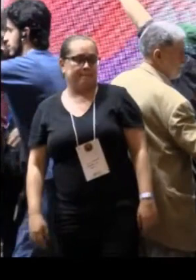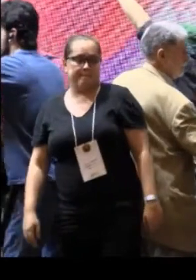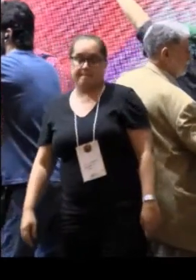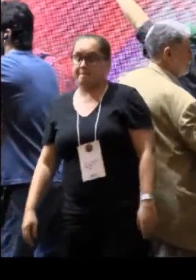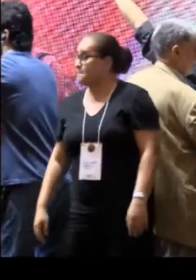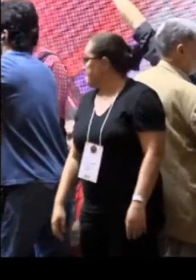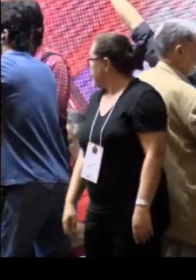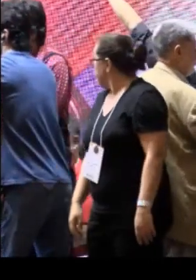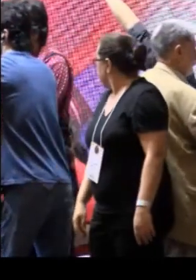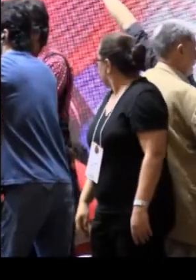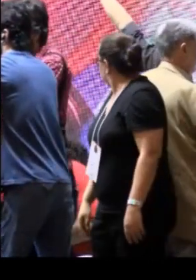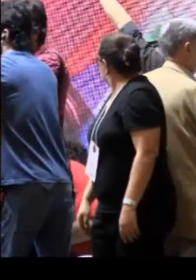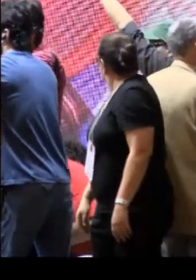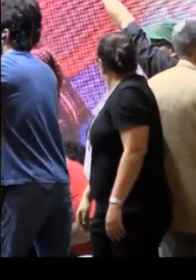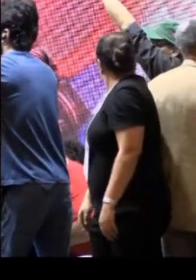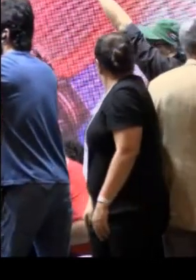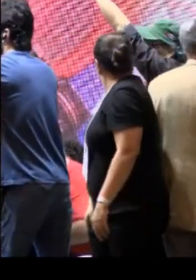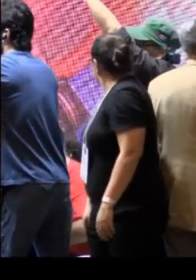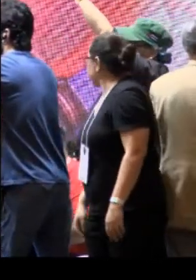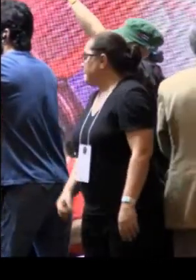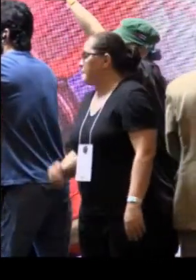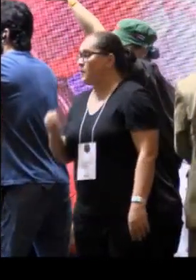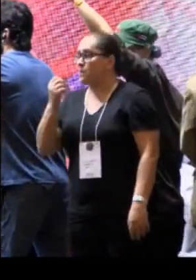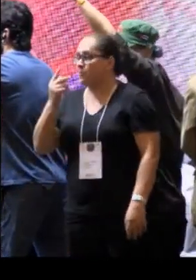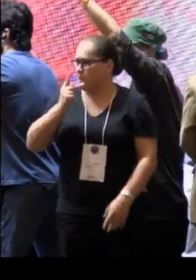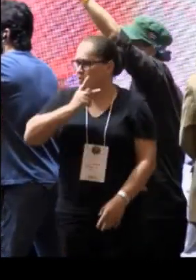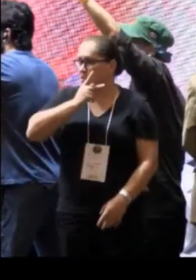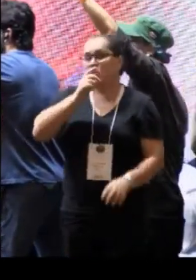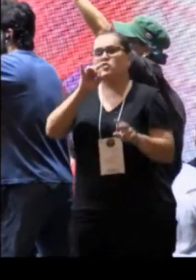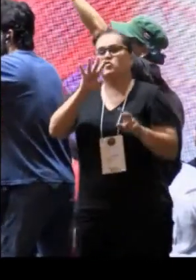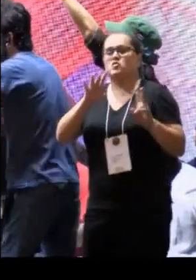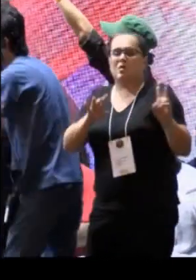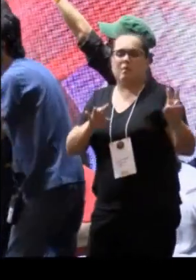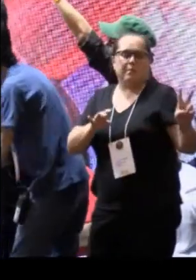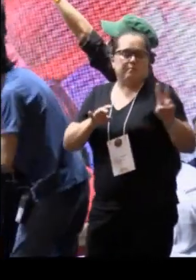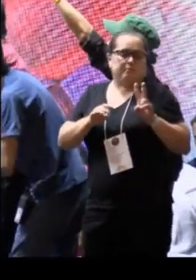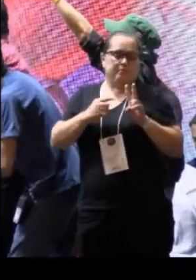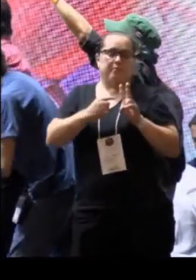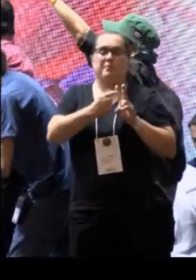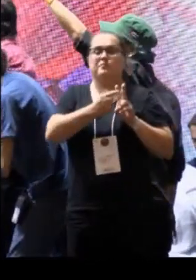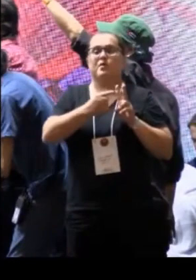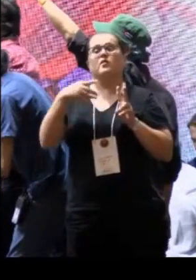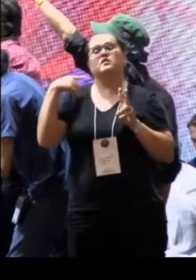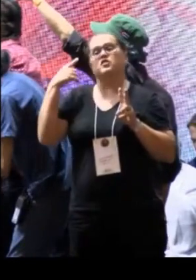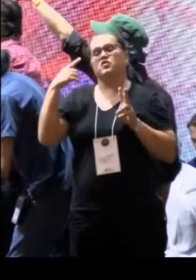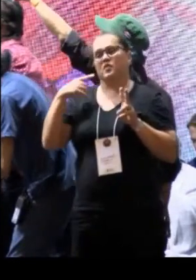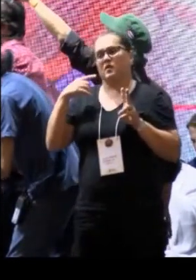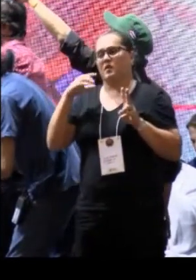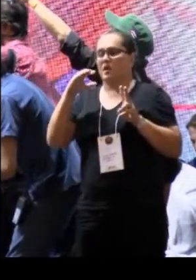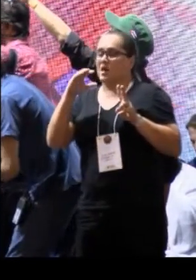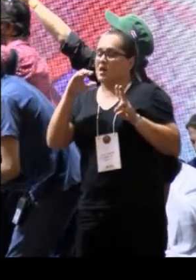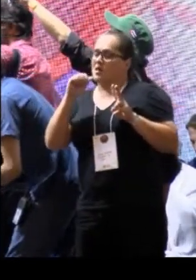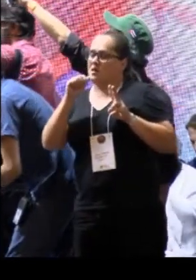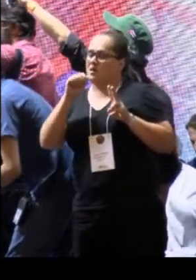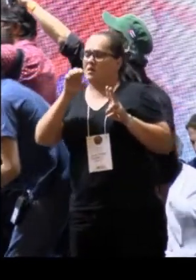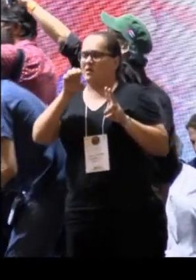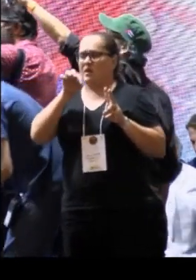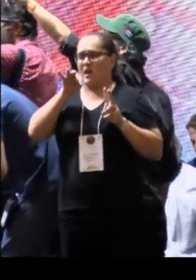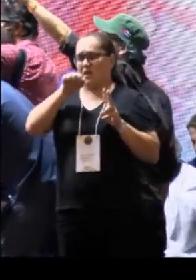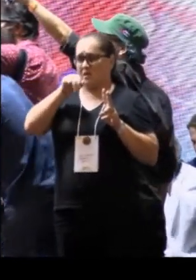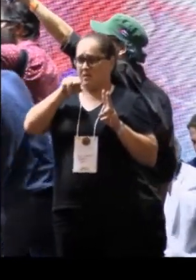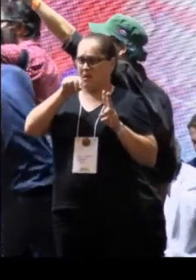tarde. Só podia receber os meus advogados, Caetano, que iam de manhã todo dia, durante